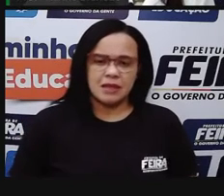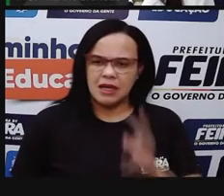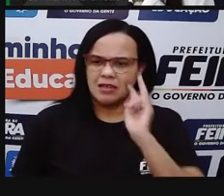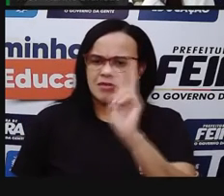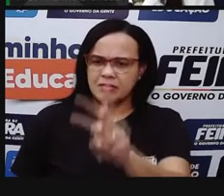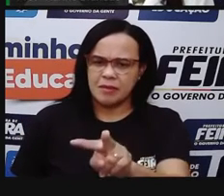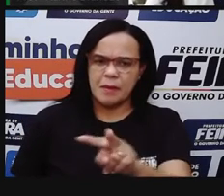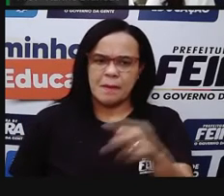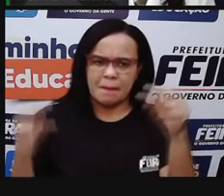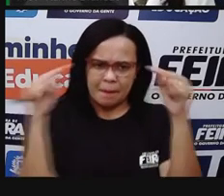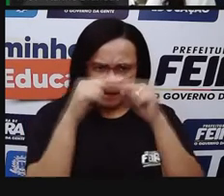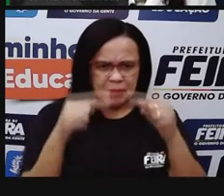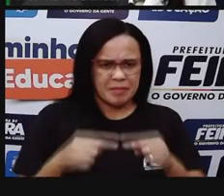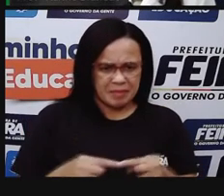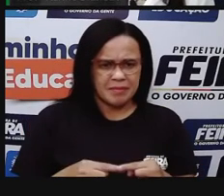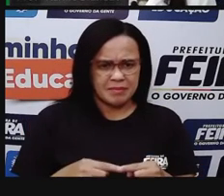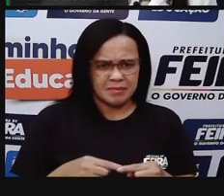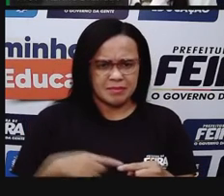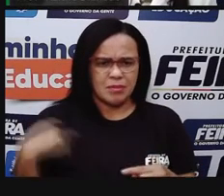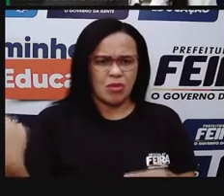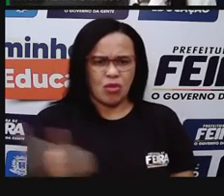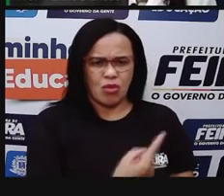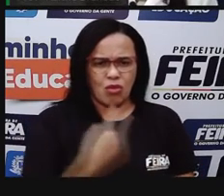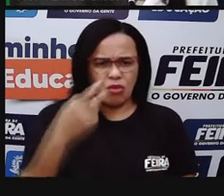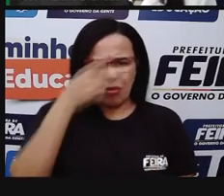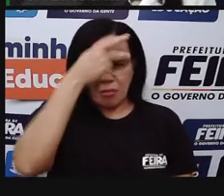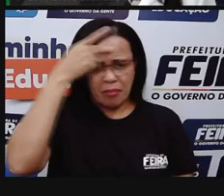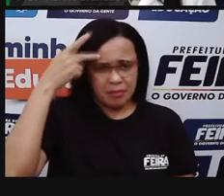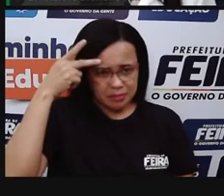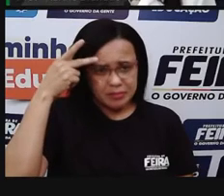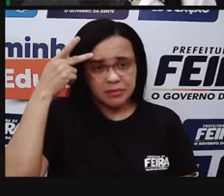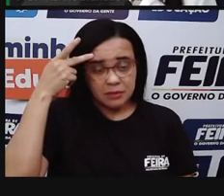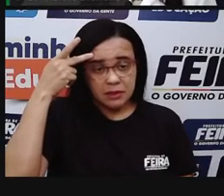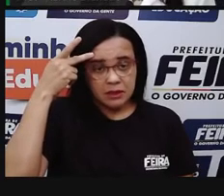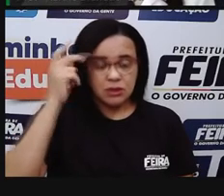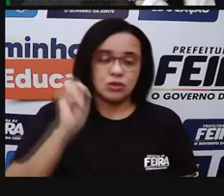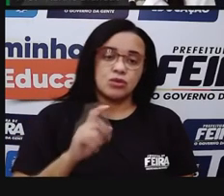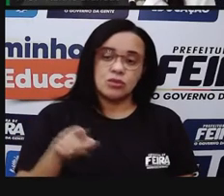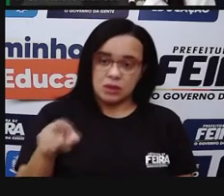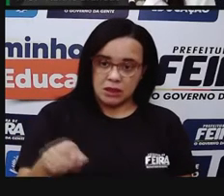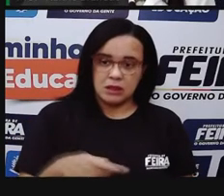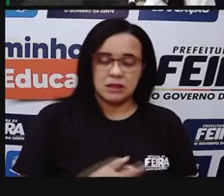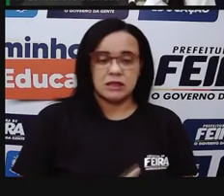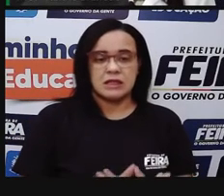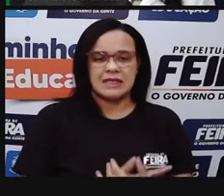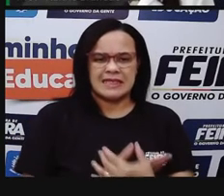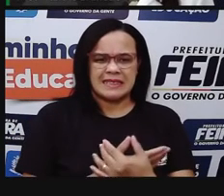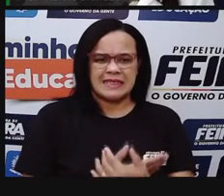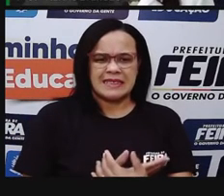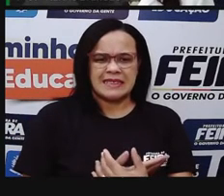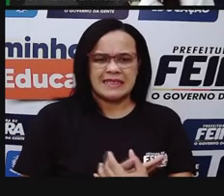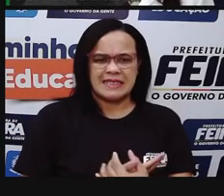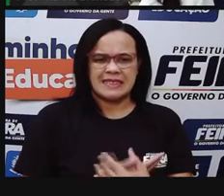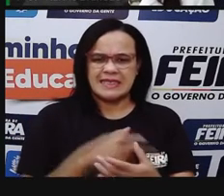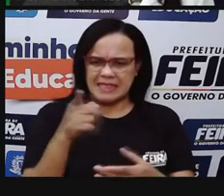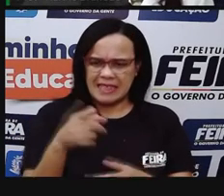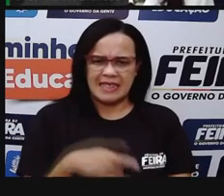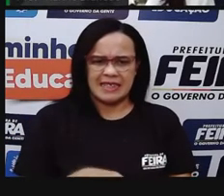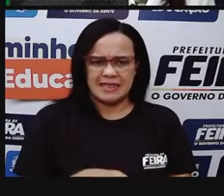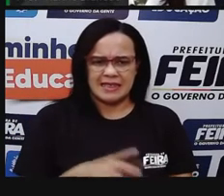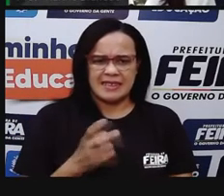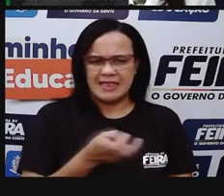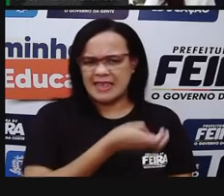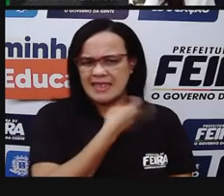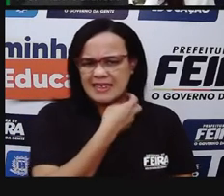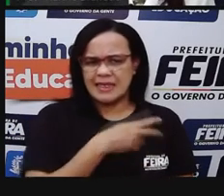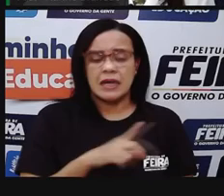nós e os morcegos somos mais aproximados do que o morcego e essa ave?